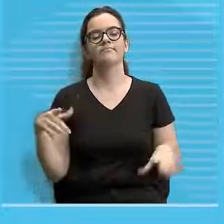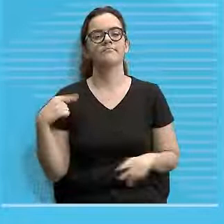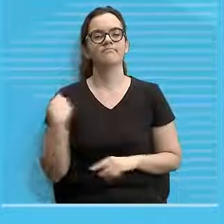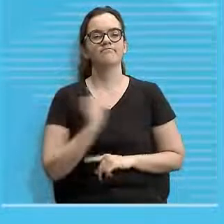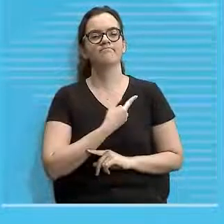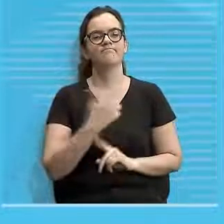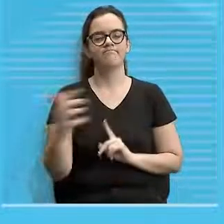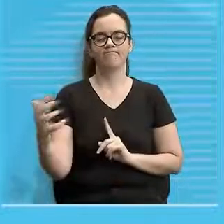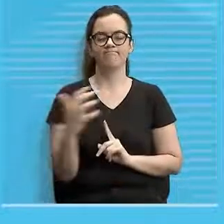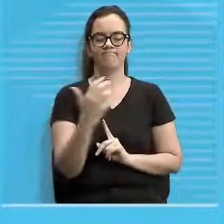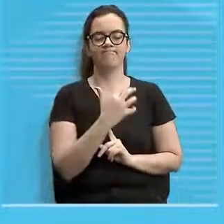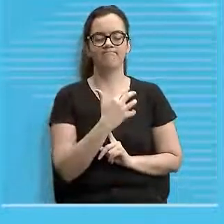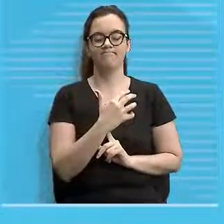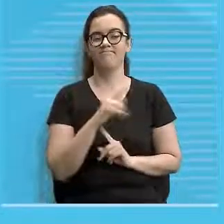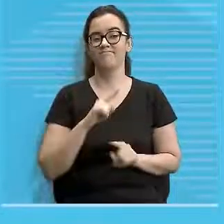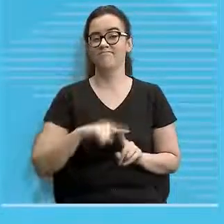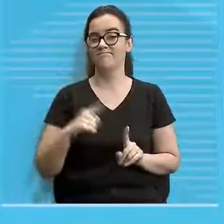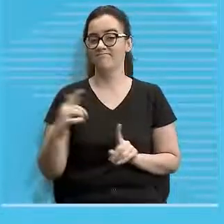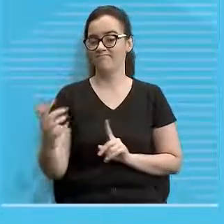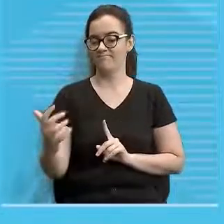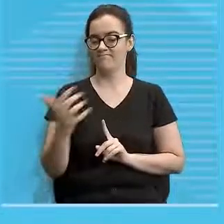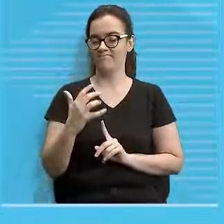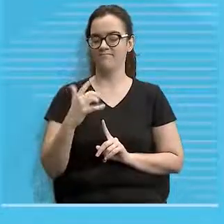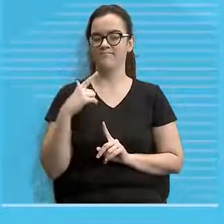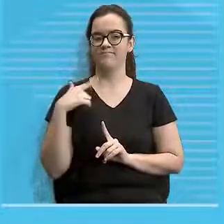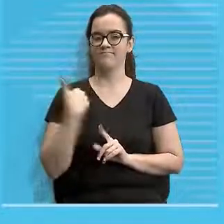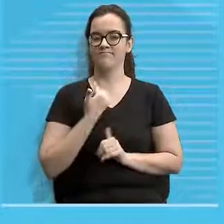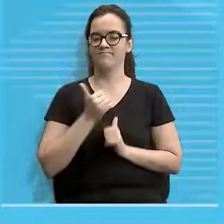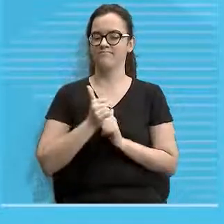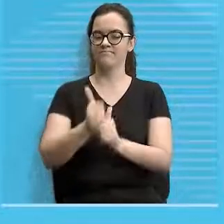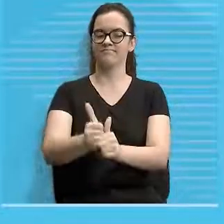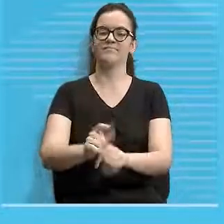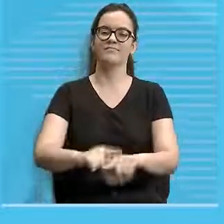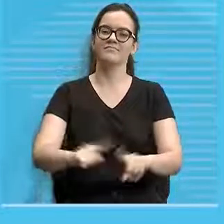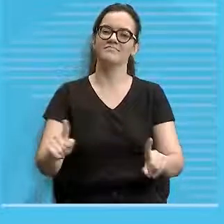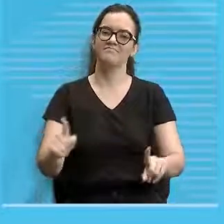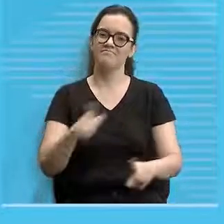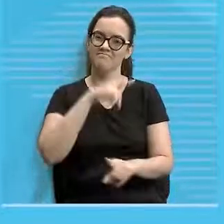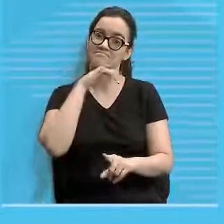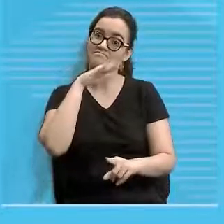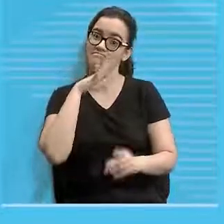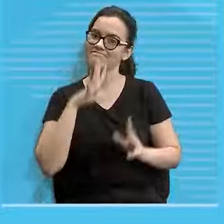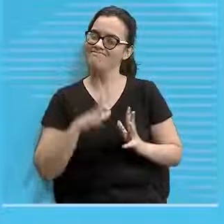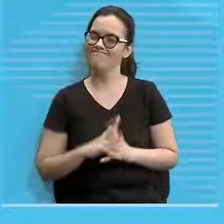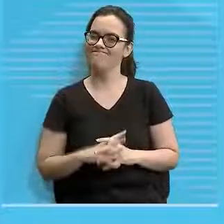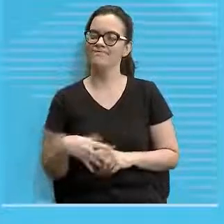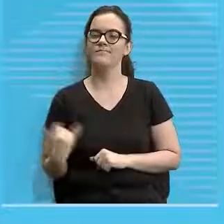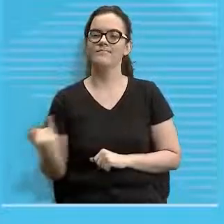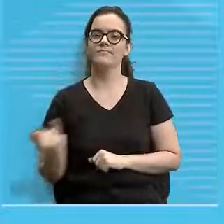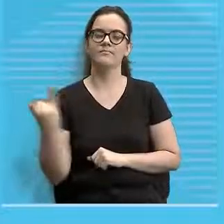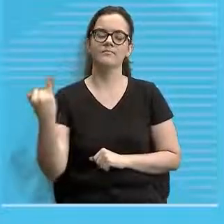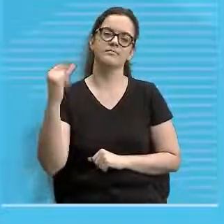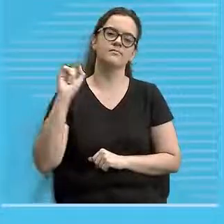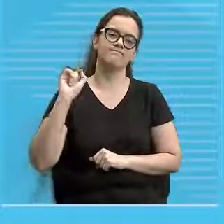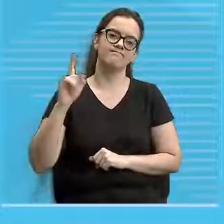de uma forma negativa. E aí, por isso que é muito importante também a gente saber fazer esse pensamento crítico